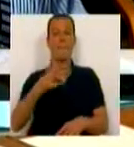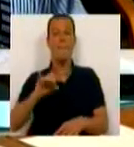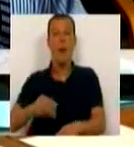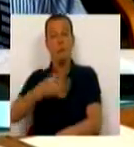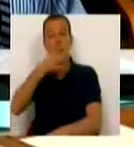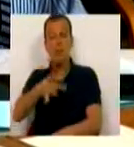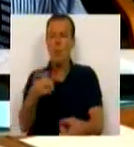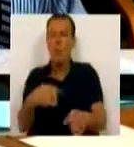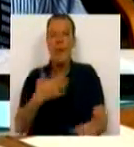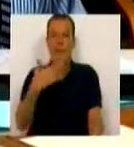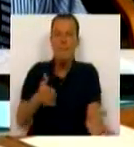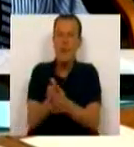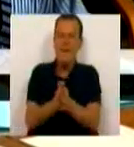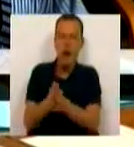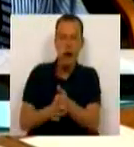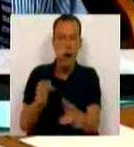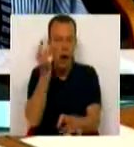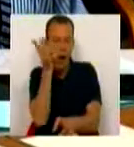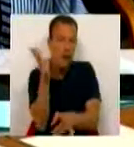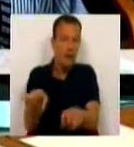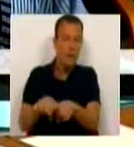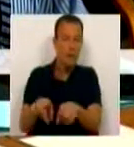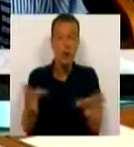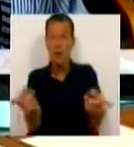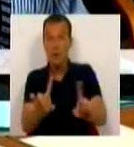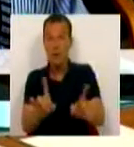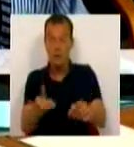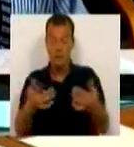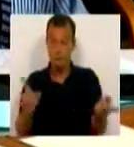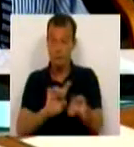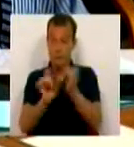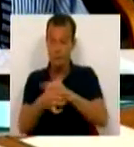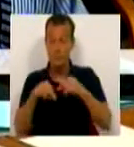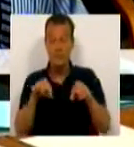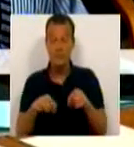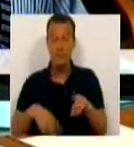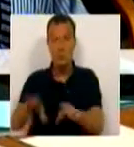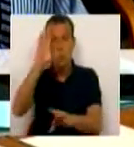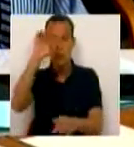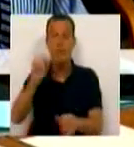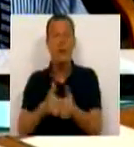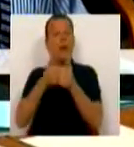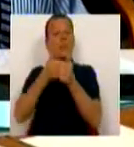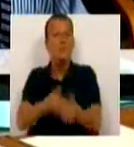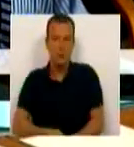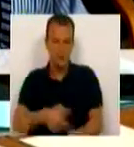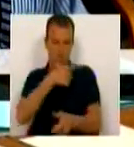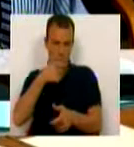oportunismo político, porque estava previsto no programa do Governo e o PS mais não está, e o Governo a cumprir uma promessa.